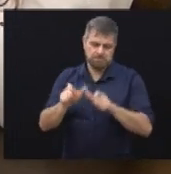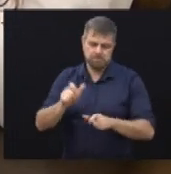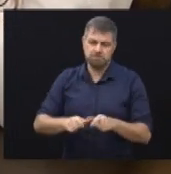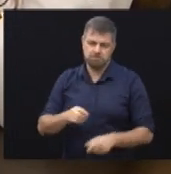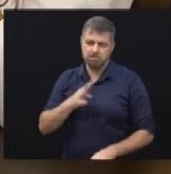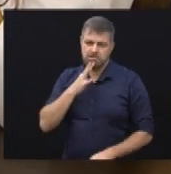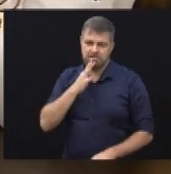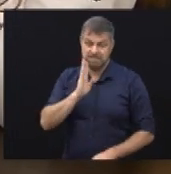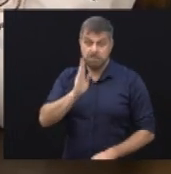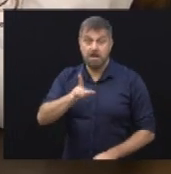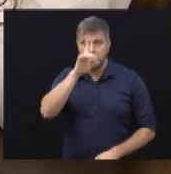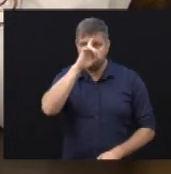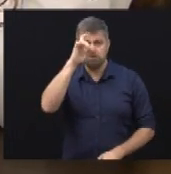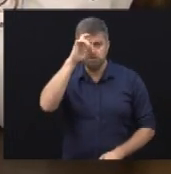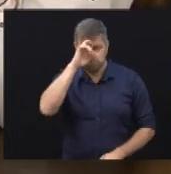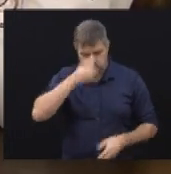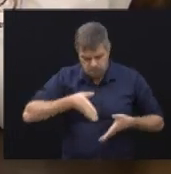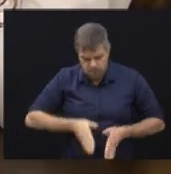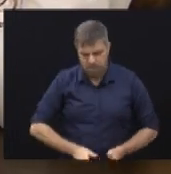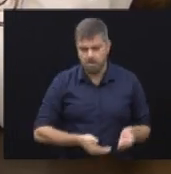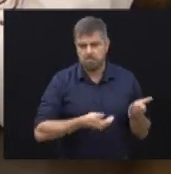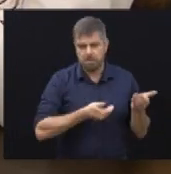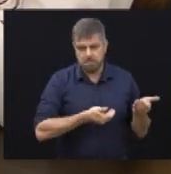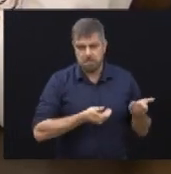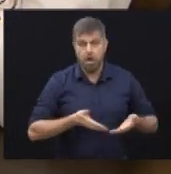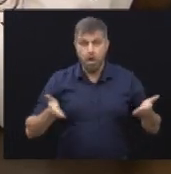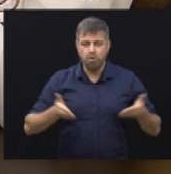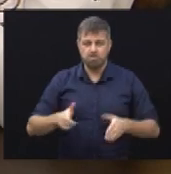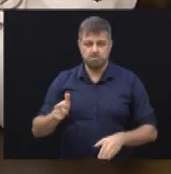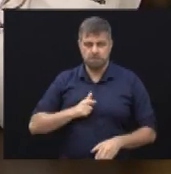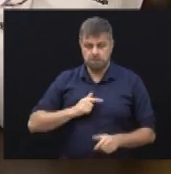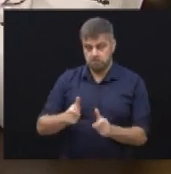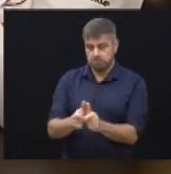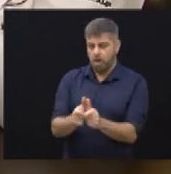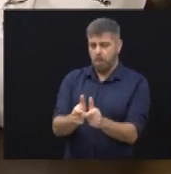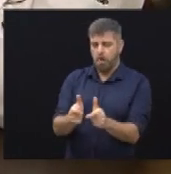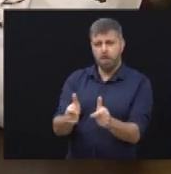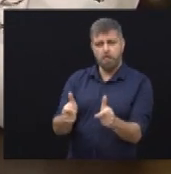em locais de hospital, maternidade. Hoje em dia tem